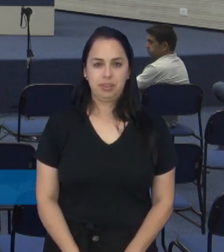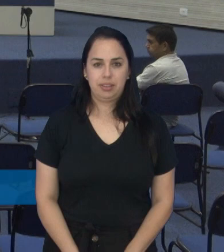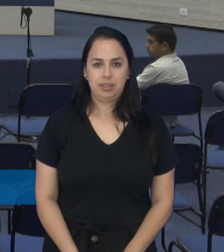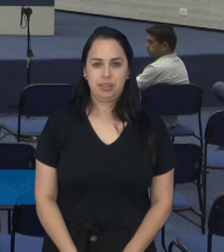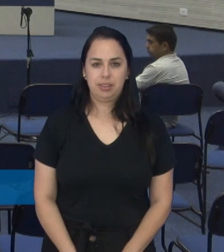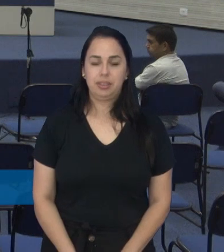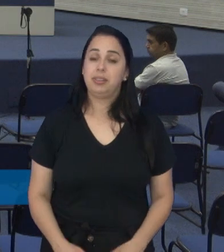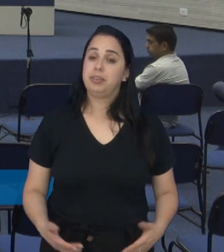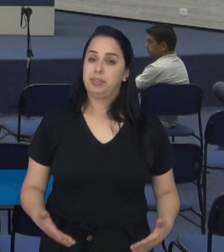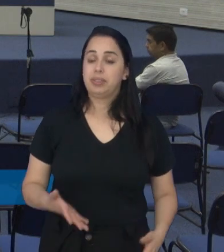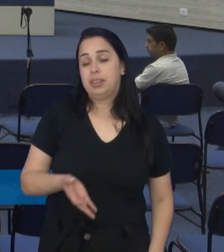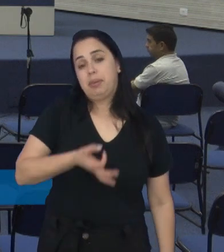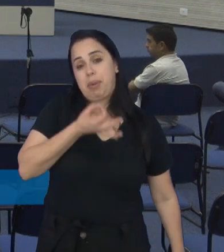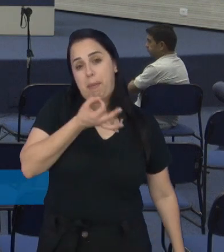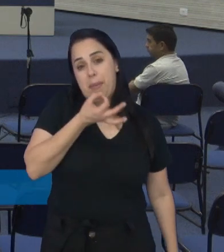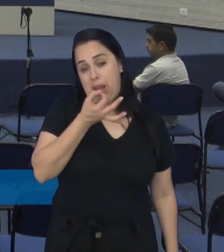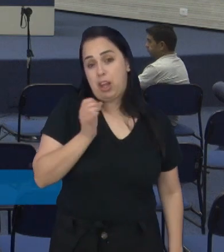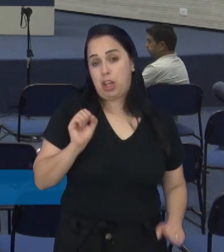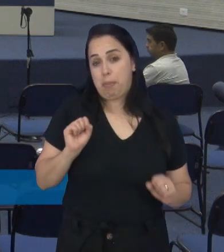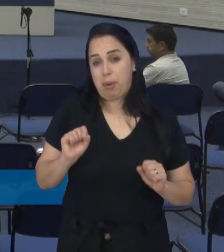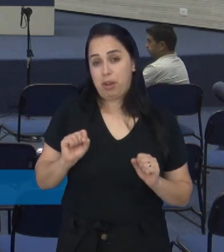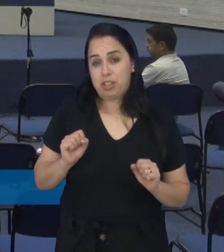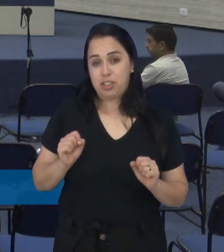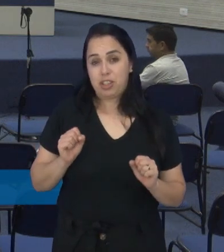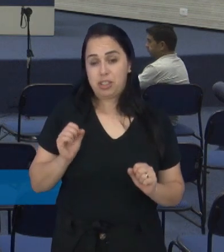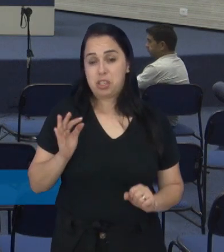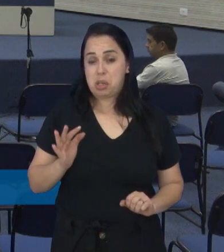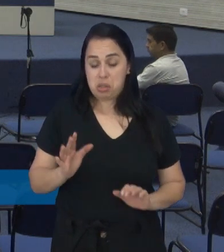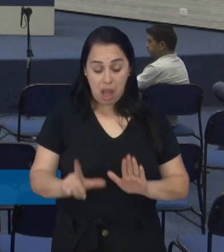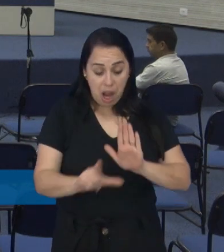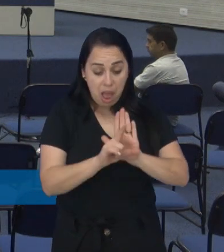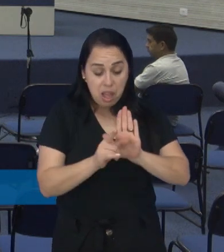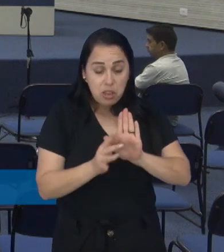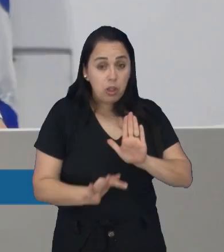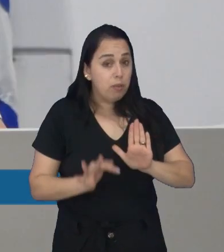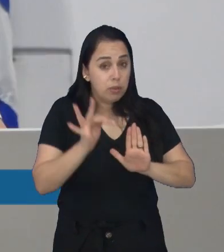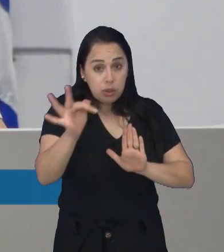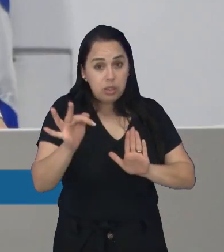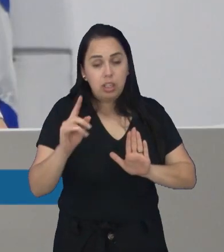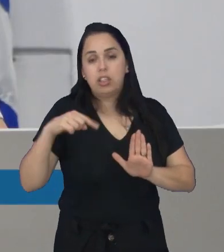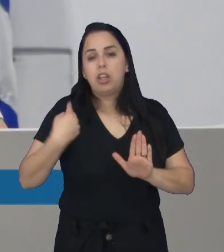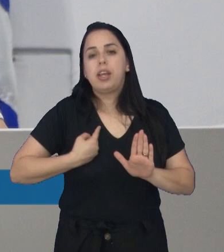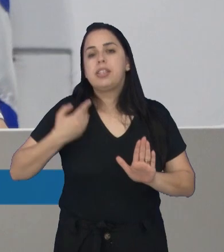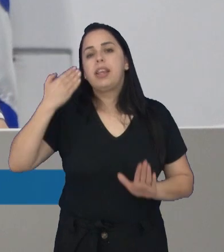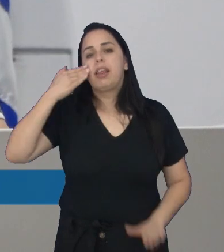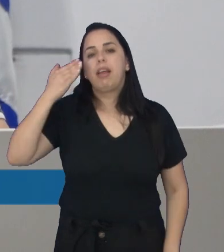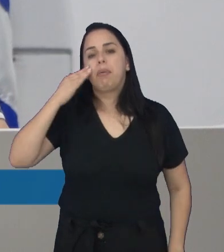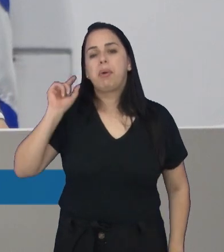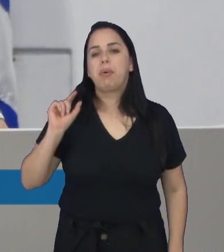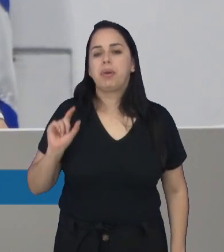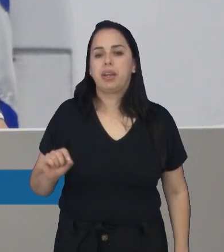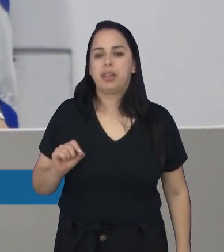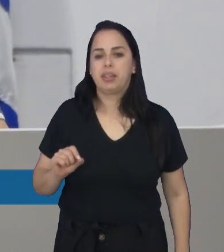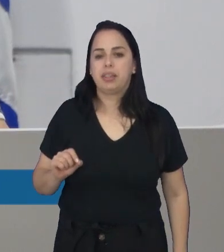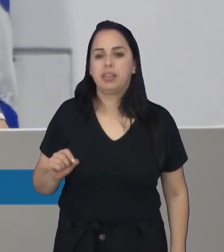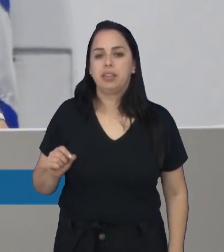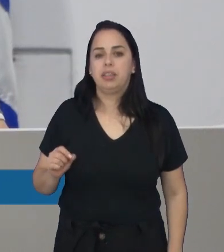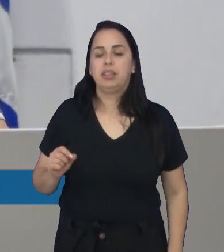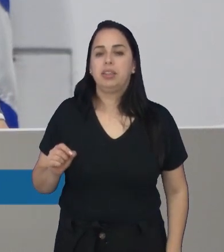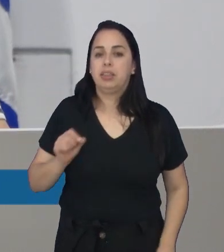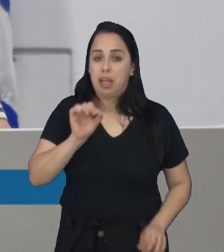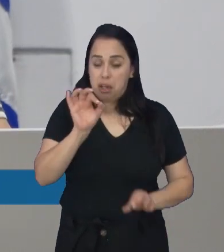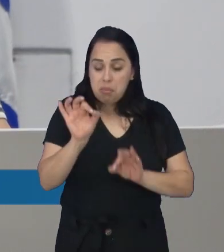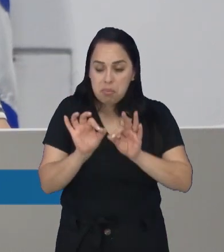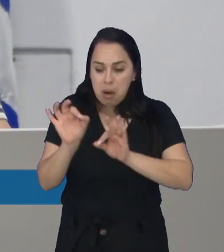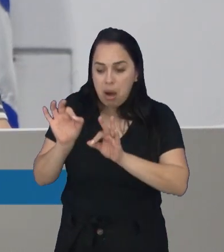eu acho volta que pode ser um caminho futuro da legislação eu acho que se a gente entender porque assim hoje nós temos um monitoramento do plano